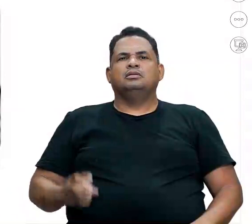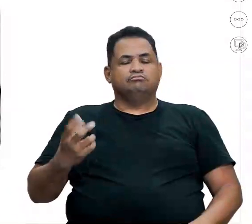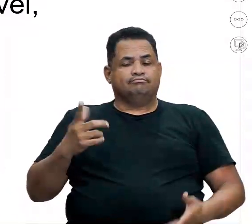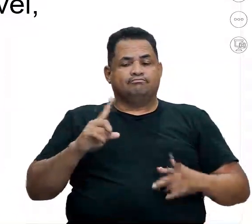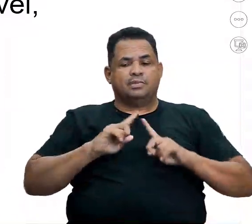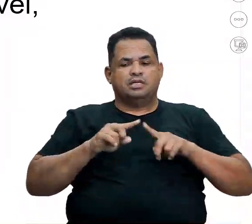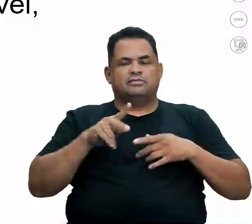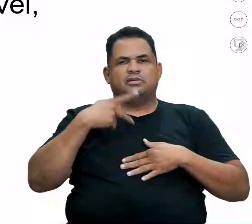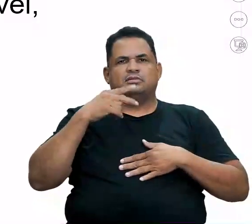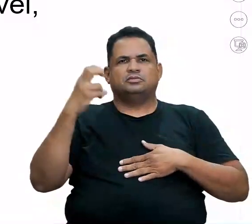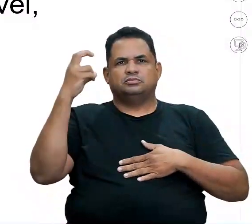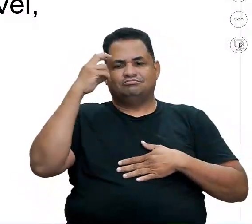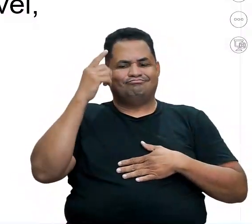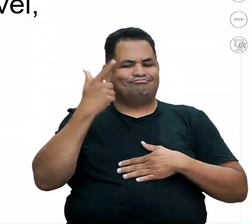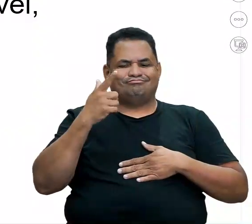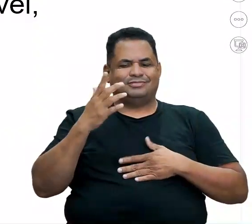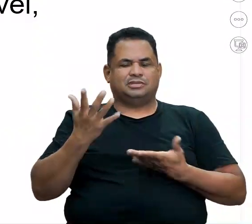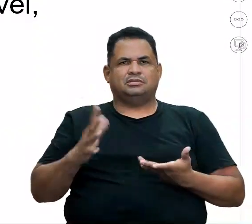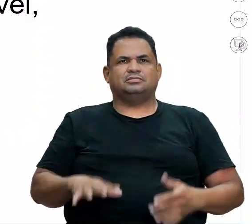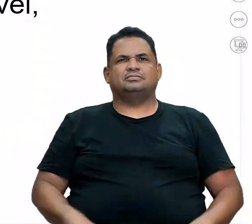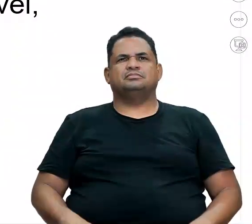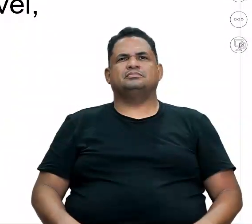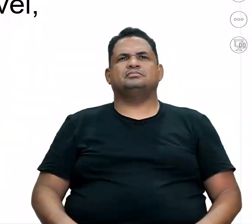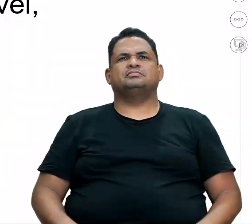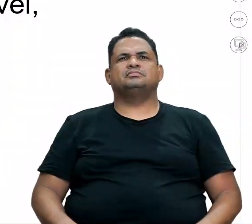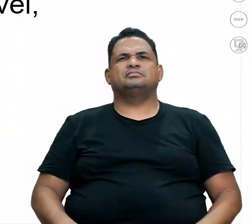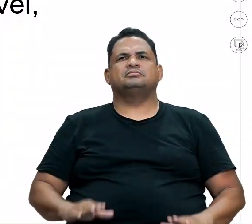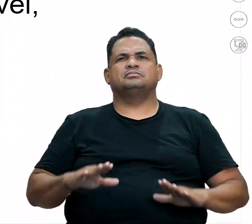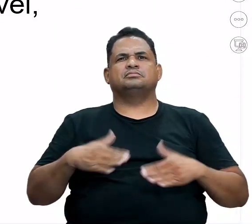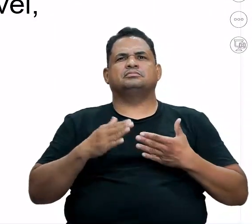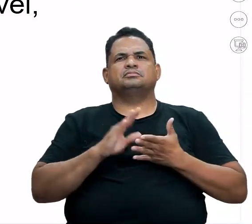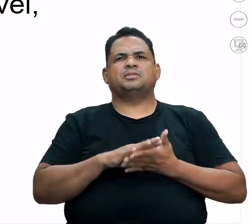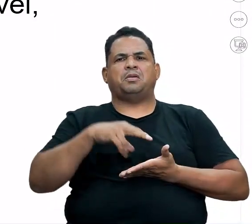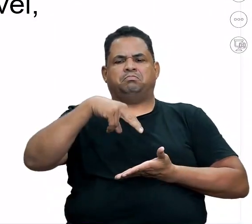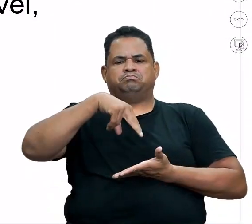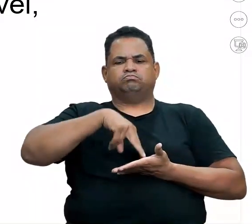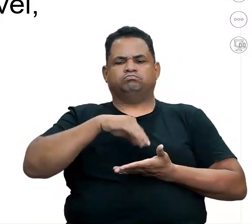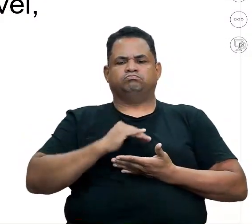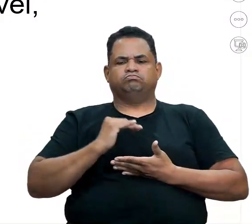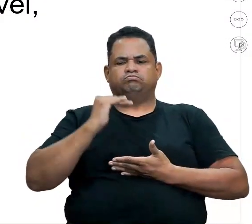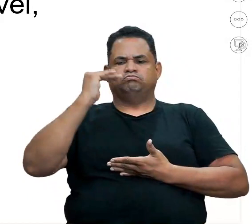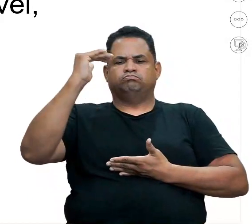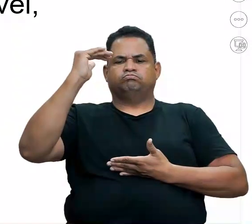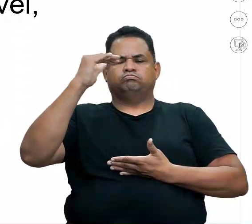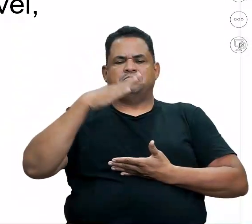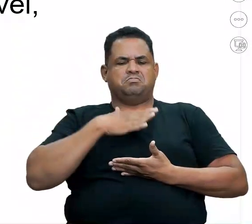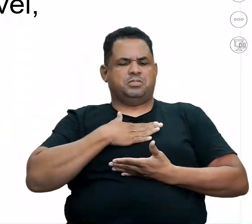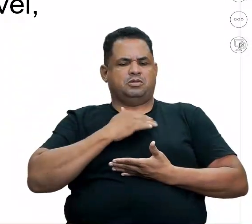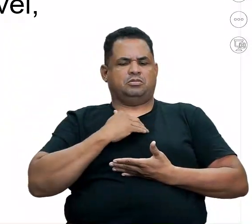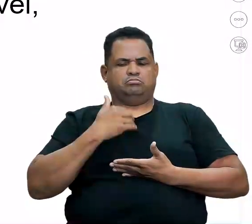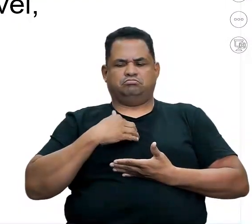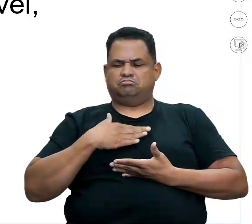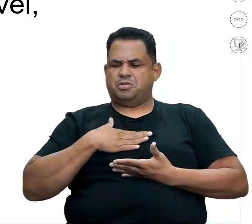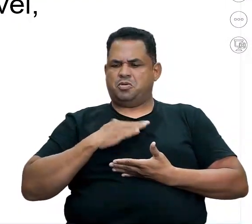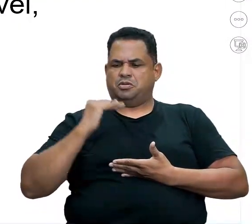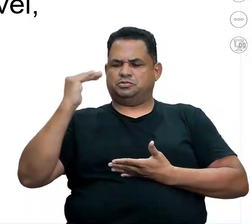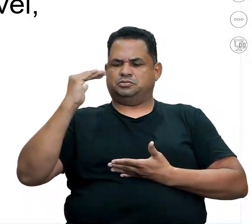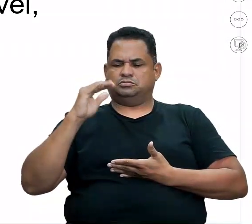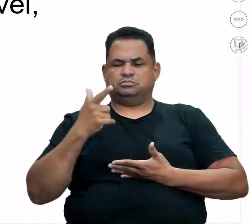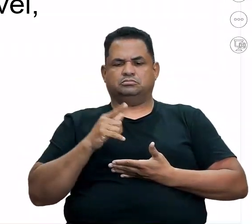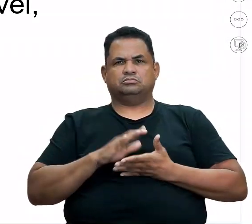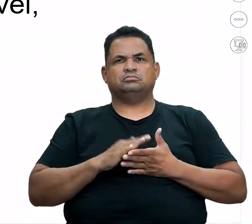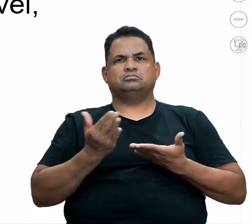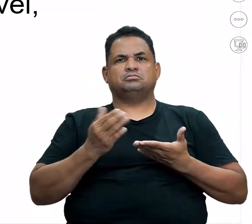gente? Então, quando eu assumo uma postura etnocêntrica, eu coloco o meu eu cultural como superior e passo